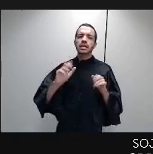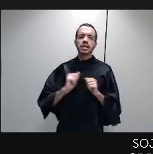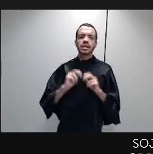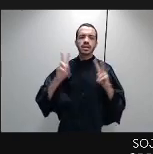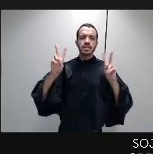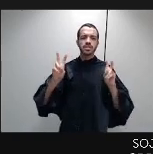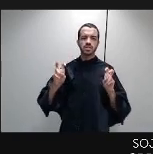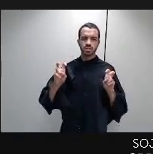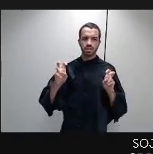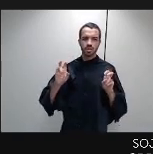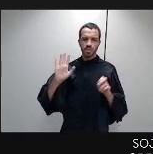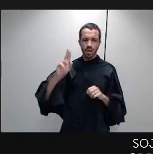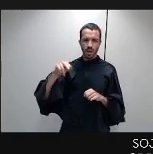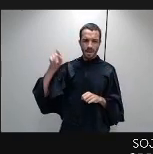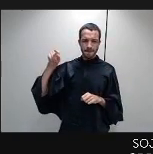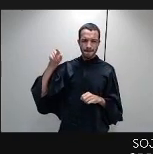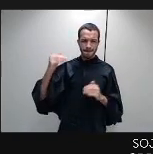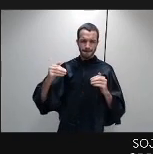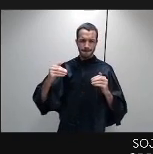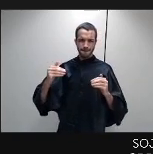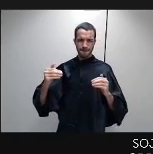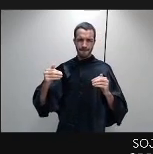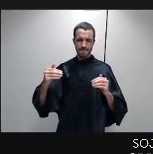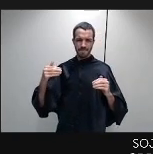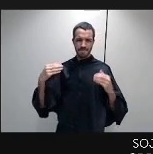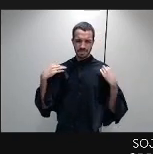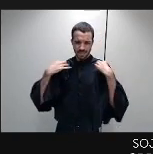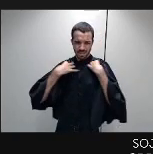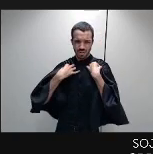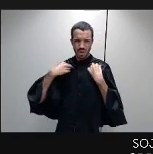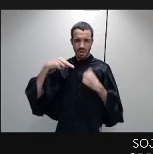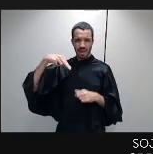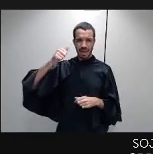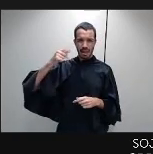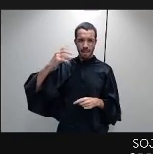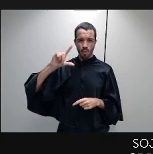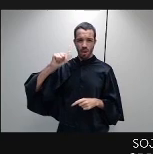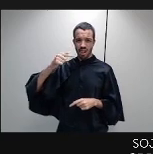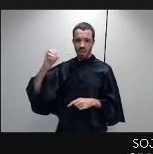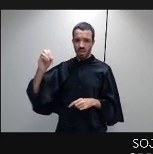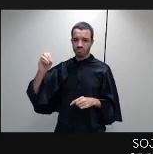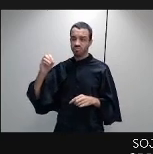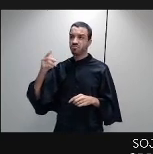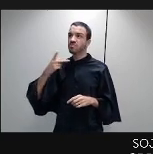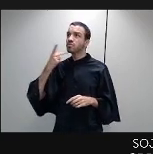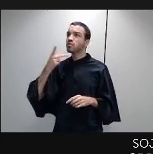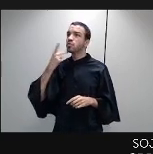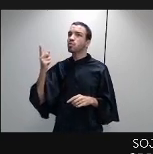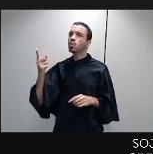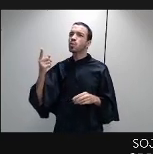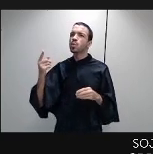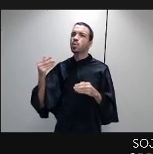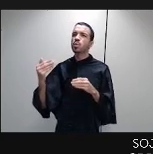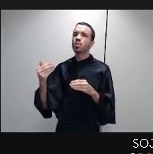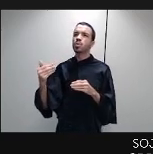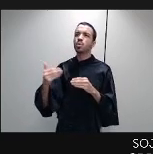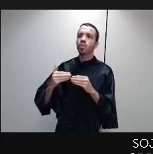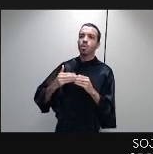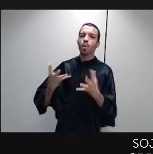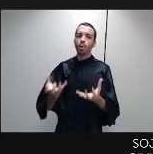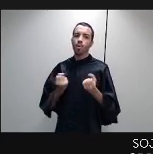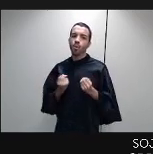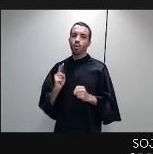ministro Napoleão não apreciou o mérito a gente já vou entrar olha miracoli só que é isso aí para o Napoleão